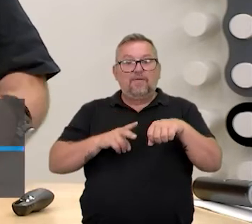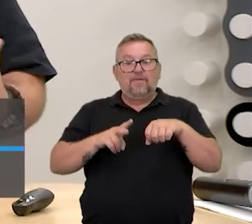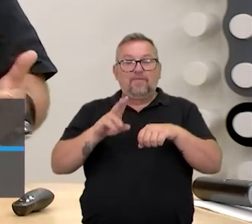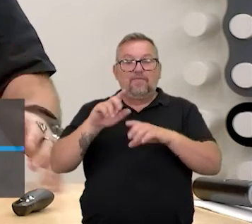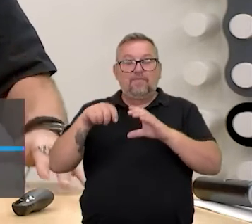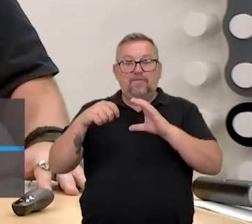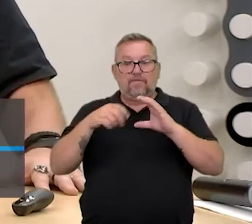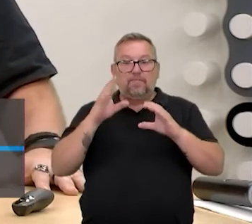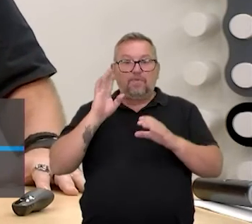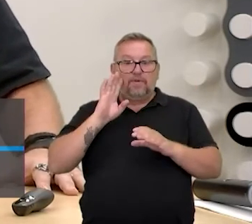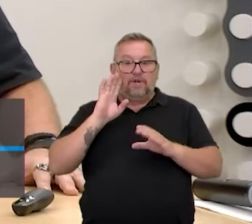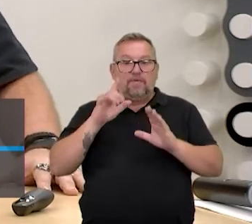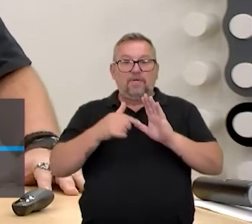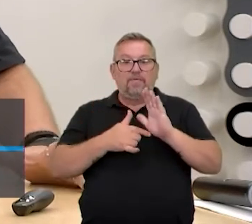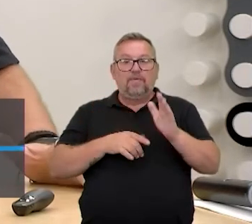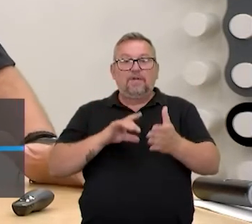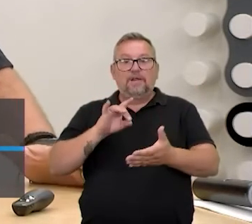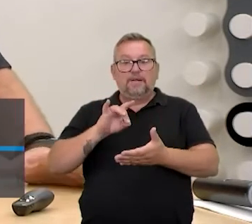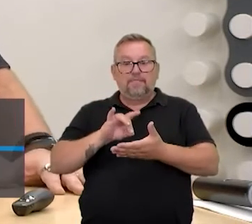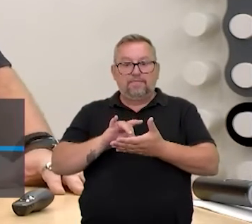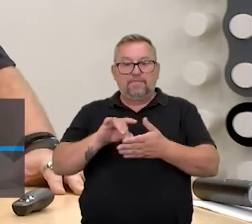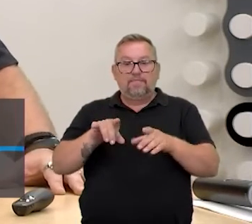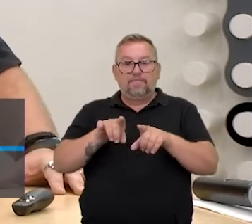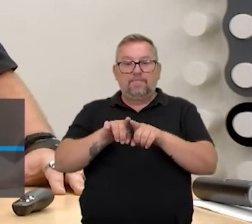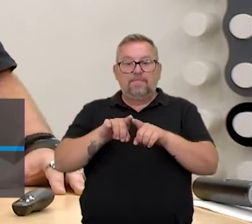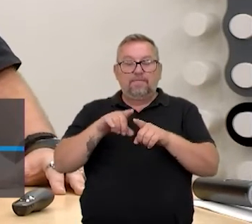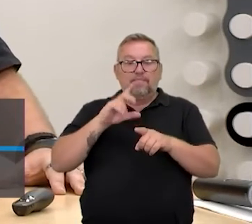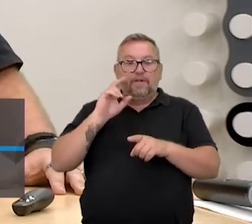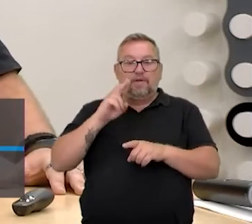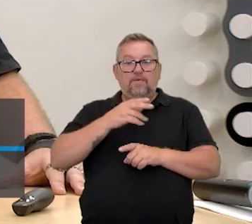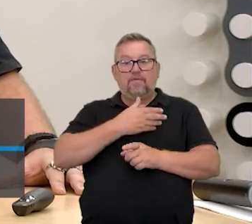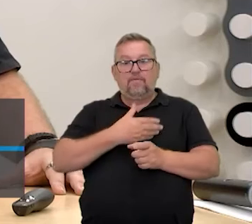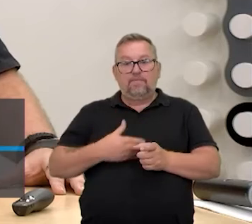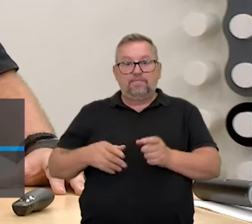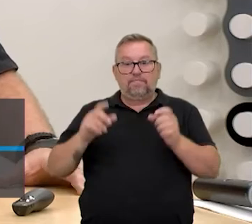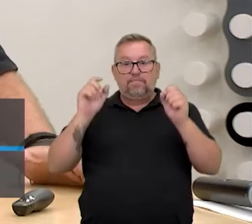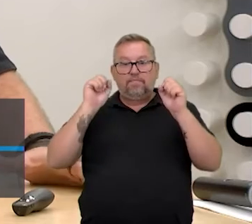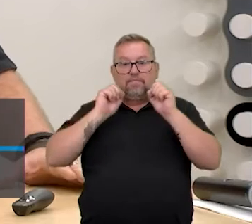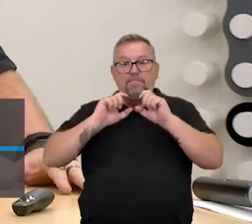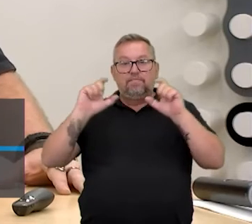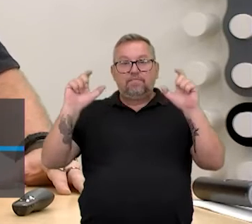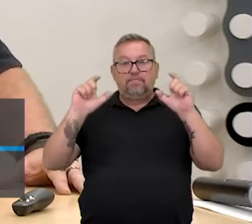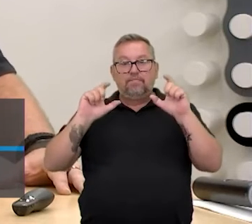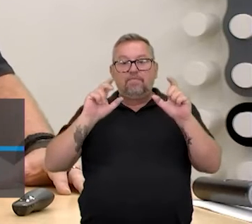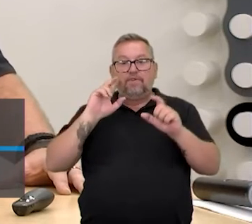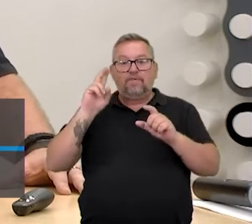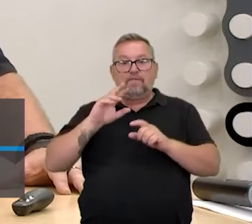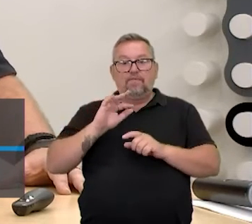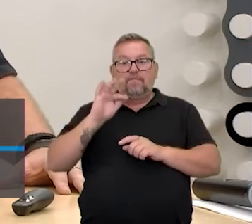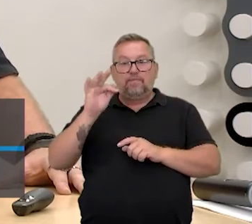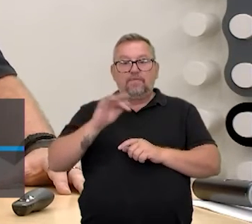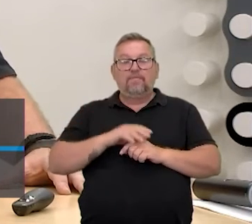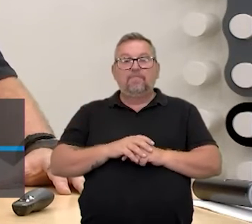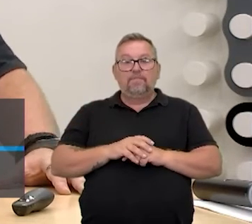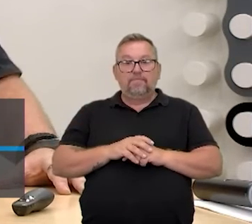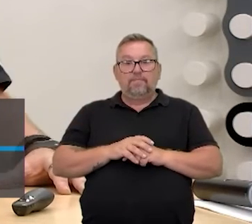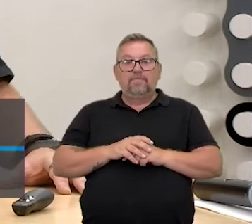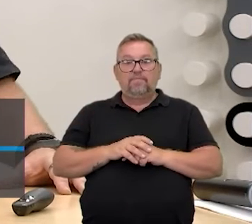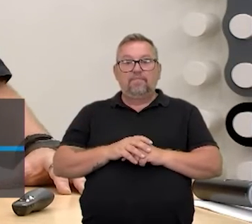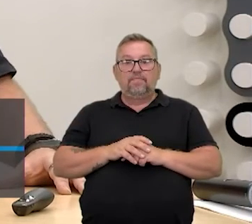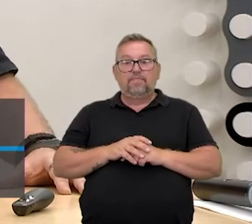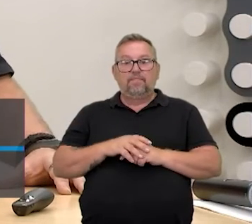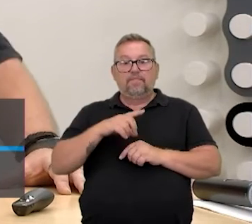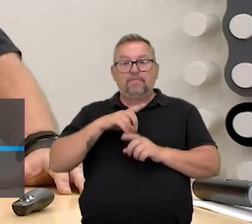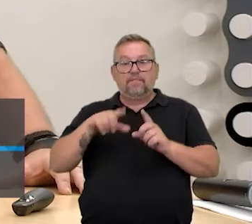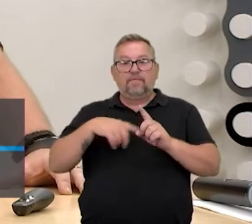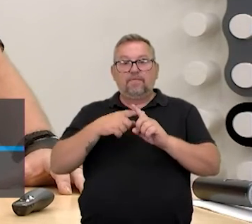legal porque ele acaba mostrando a realidade, que tá na hora aí dos governantes aí acordarem, né, e ver o futuro, né? Porque o futuro tá aí e tá